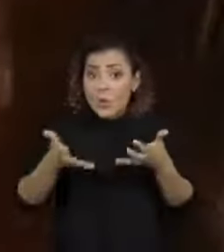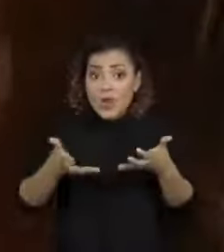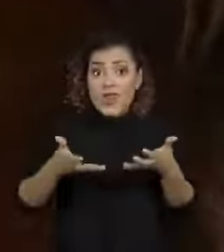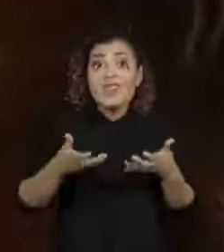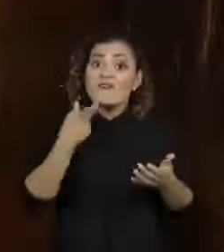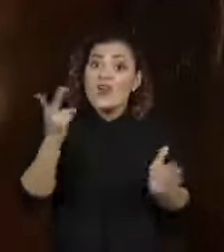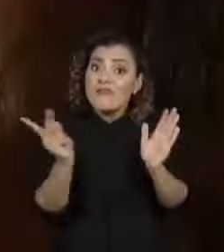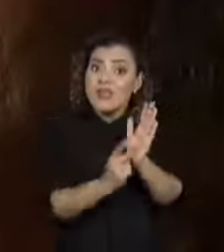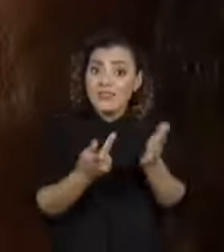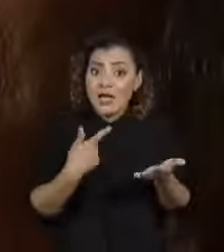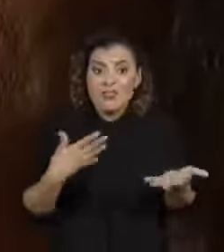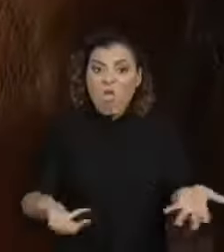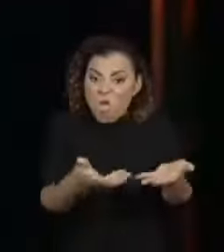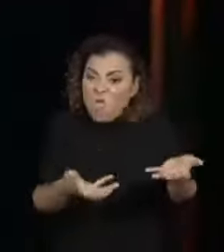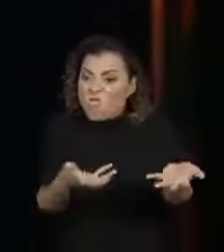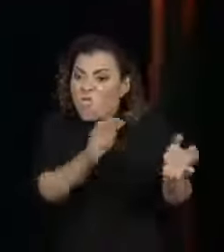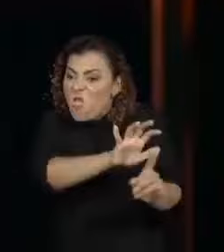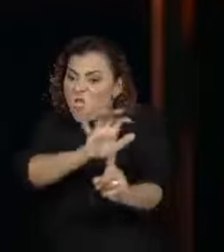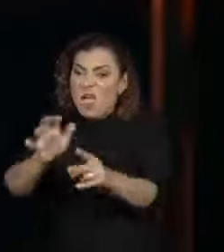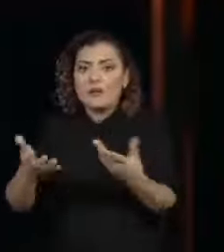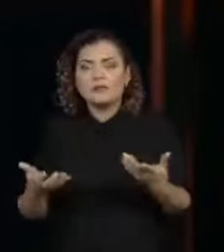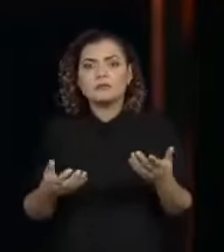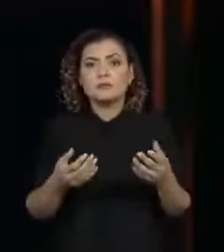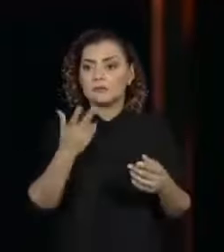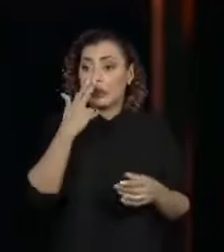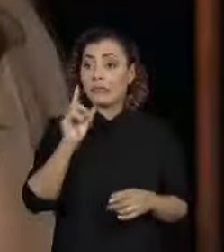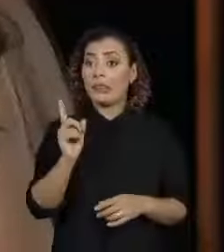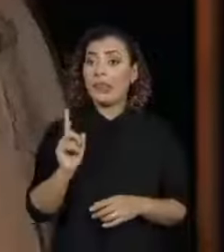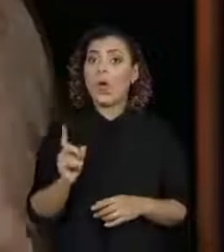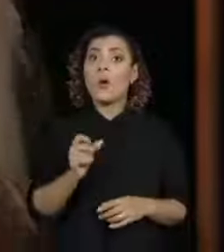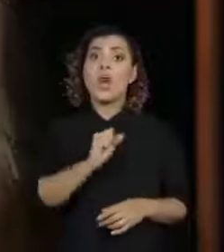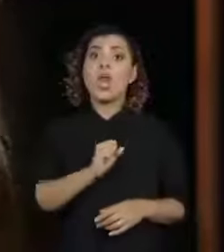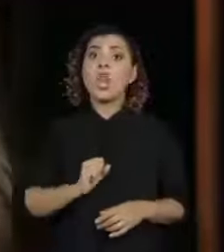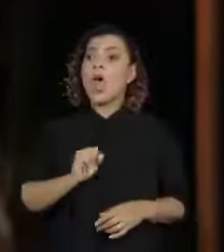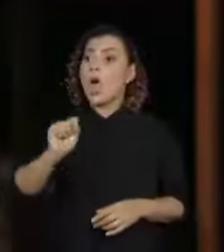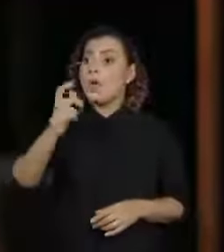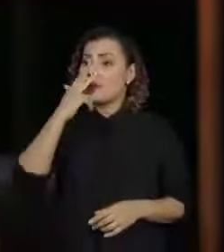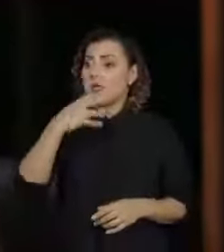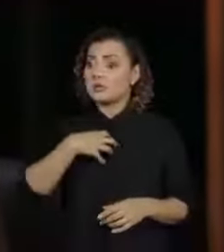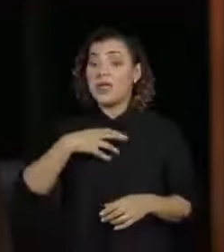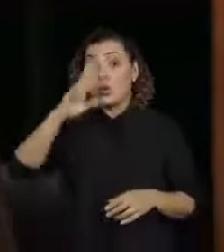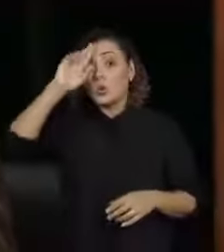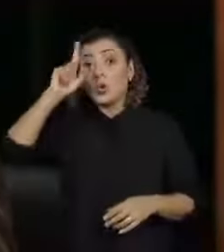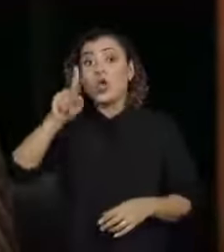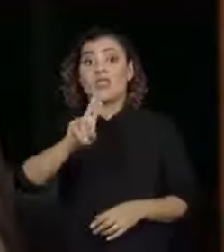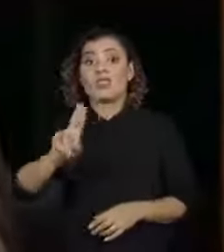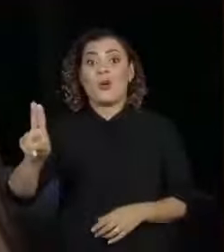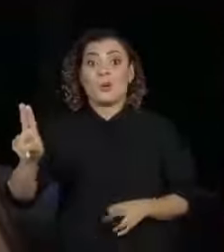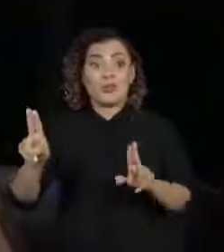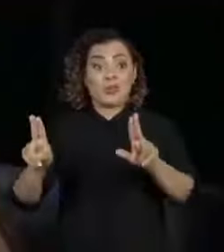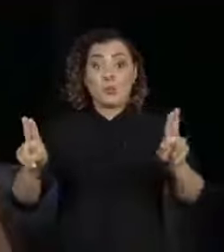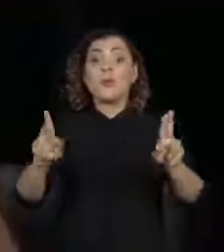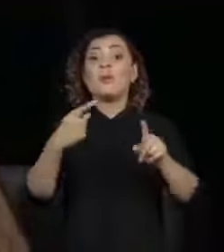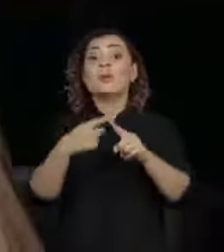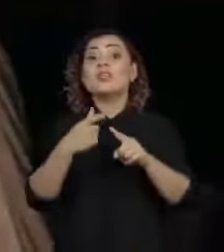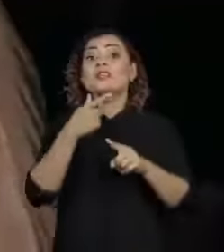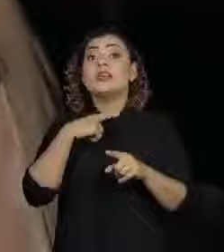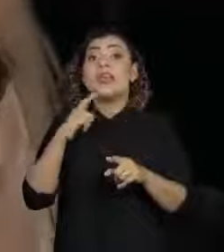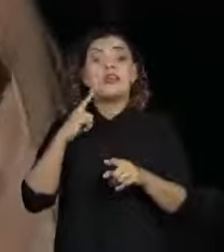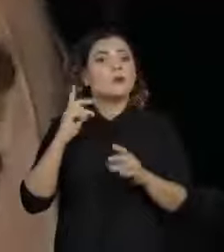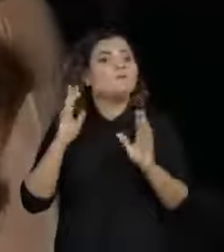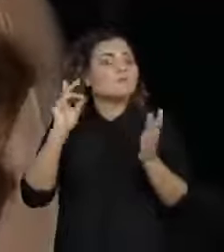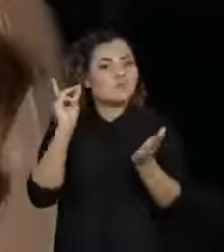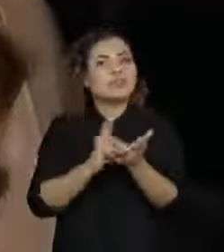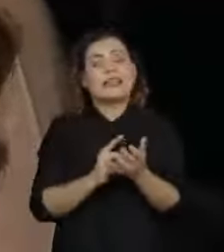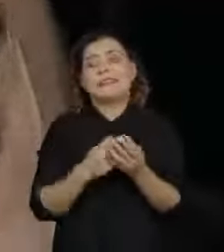falar a verdade você saiu do Herói tirou E aí eu troquei o nome é o que eu tenho medo